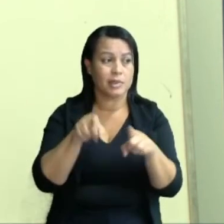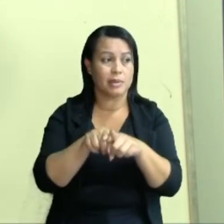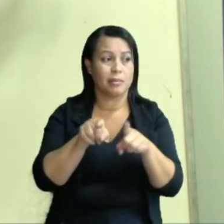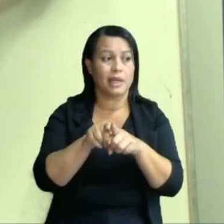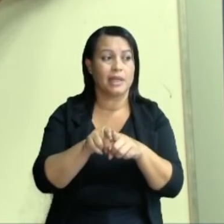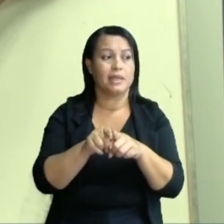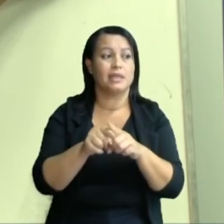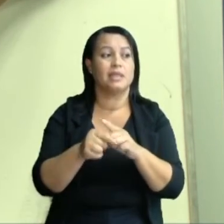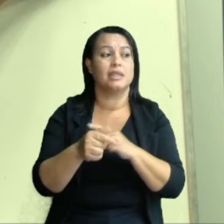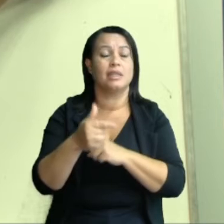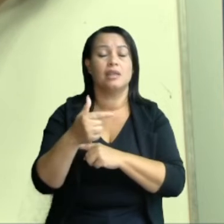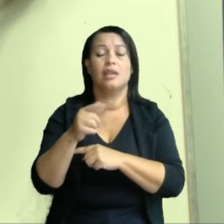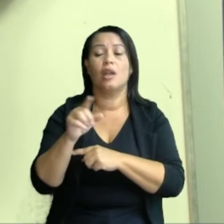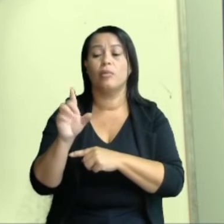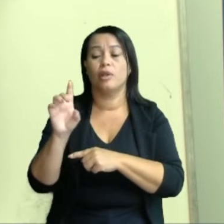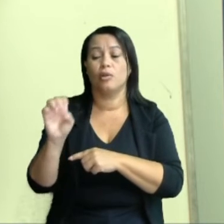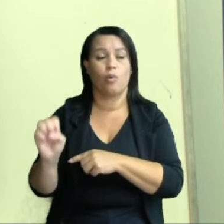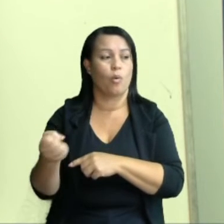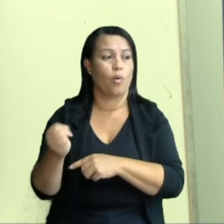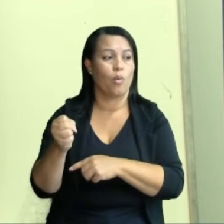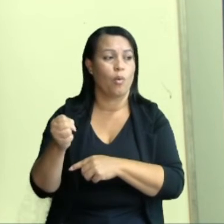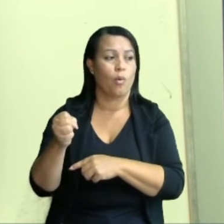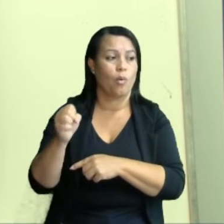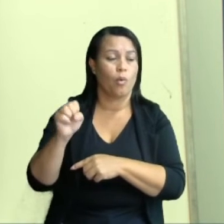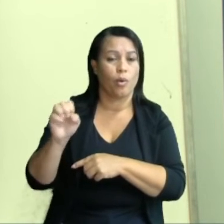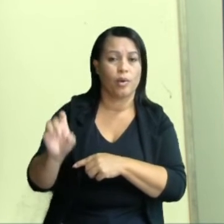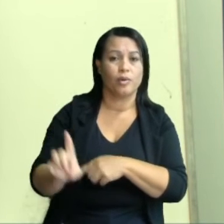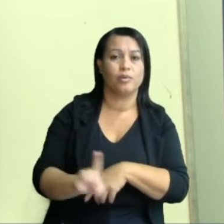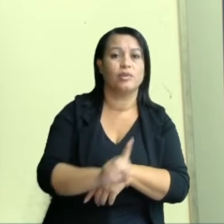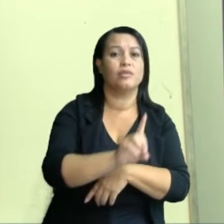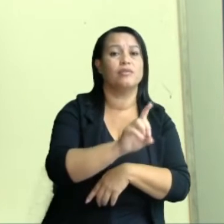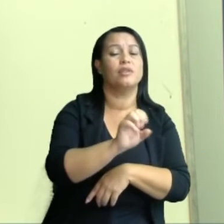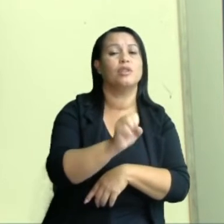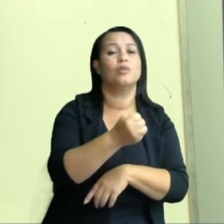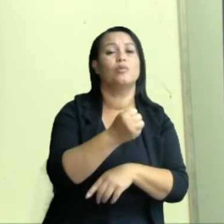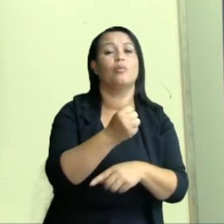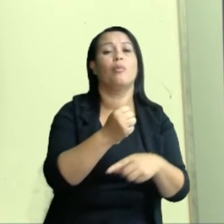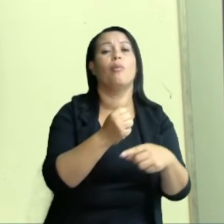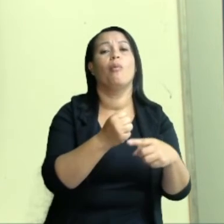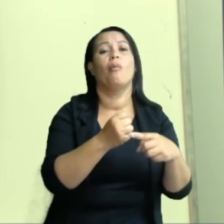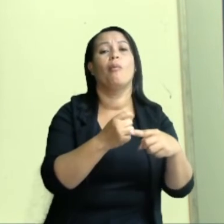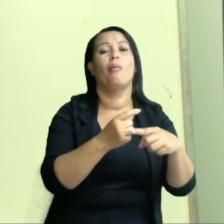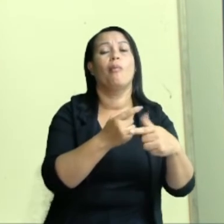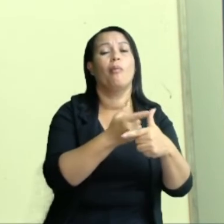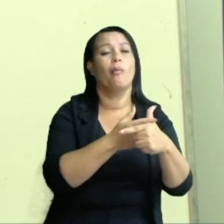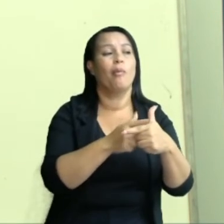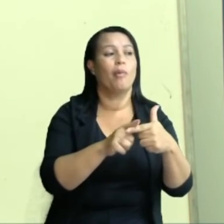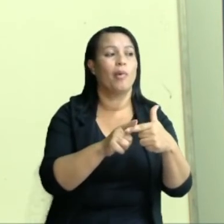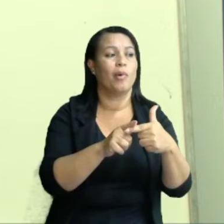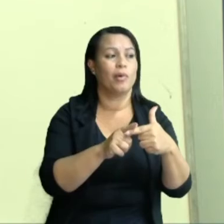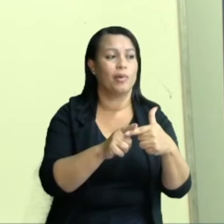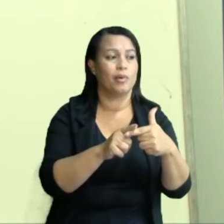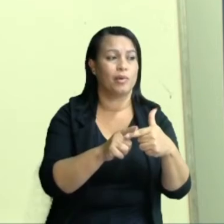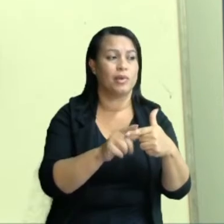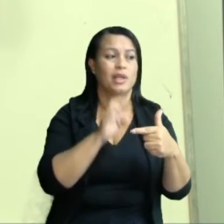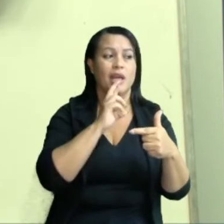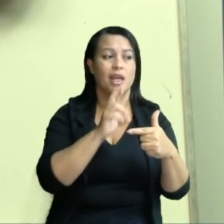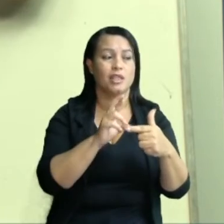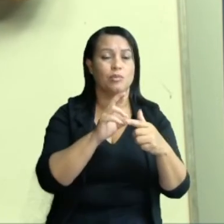segunda fração. Denominador com denominador divide. A resposta com o numerador